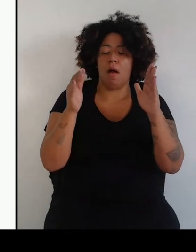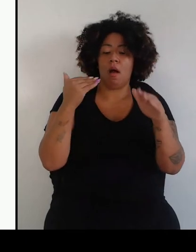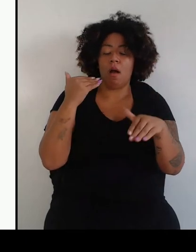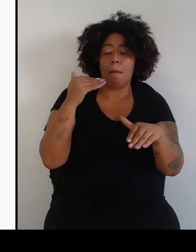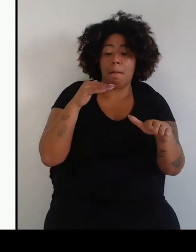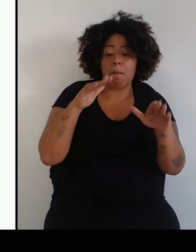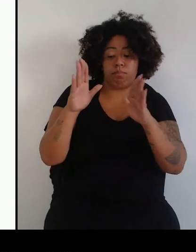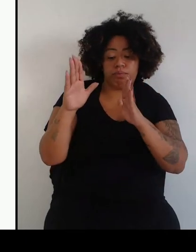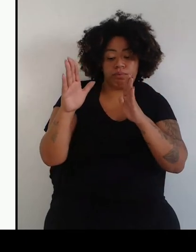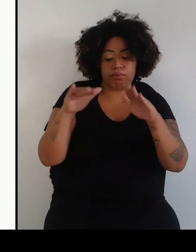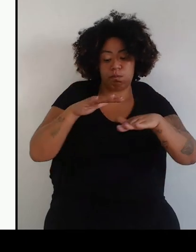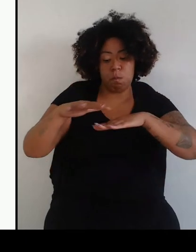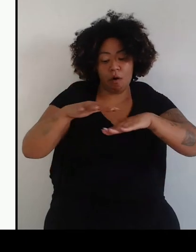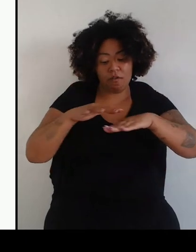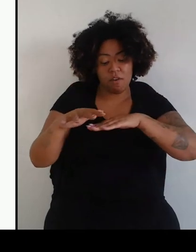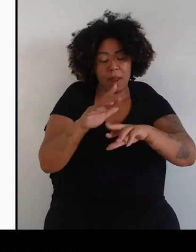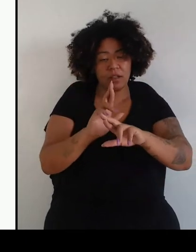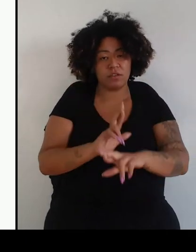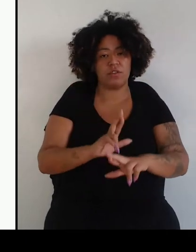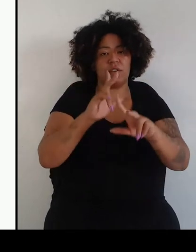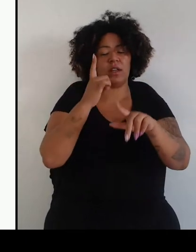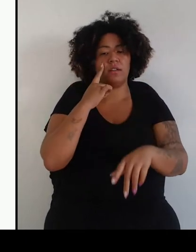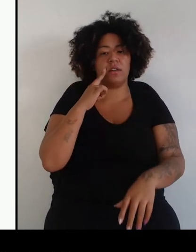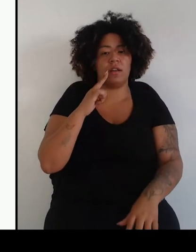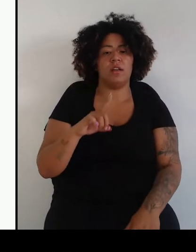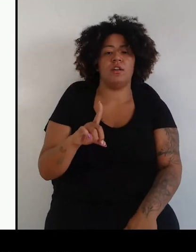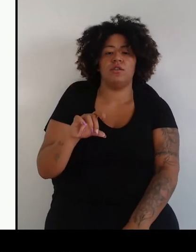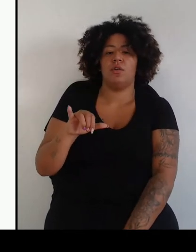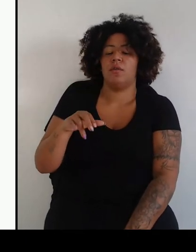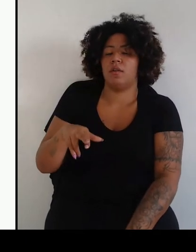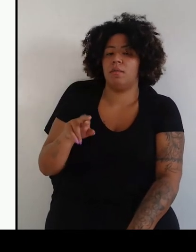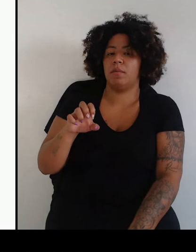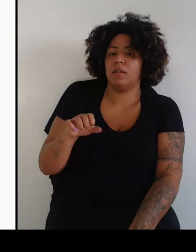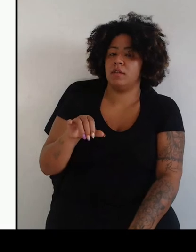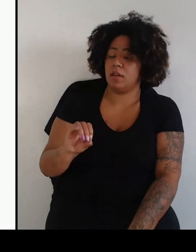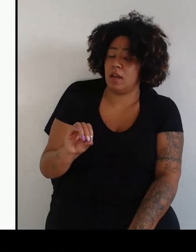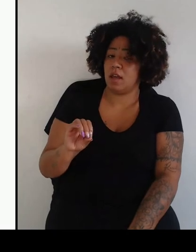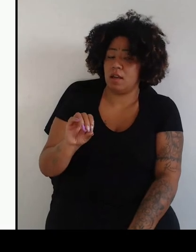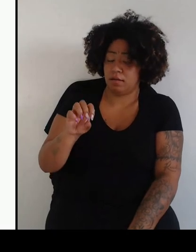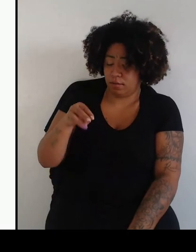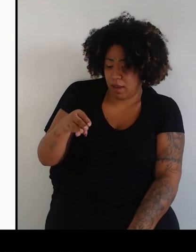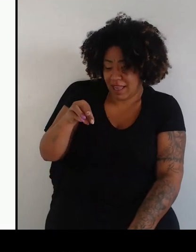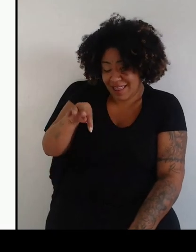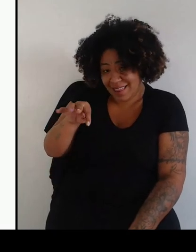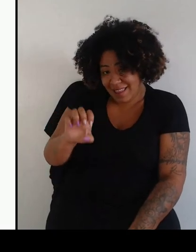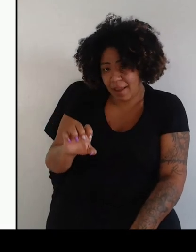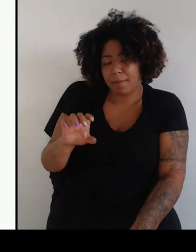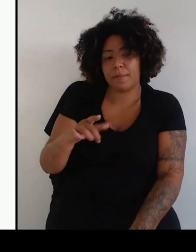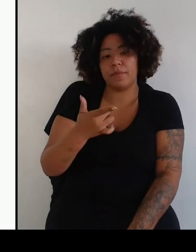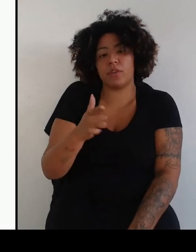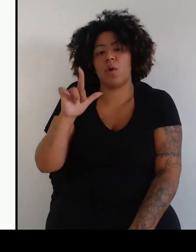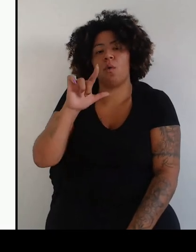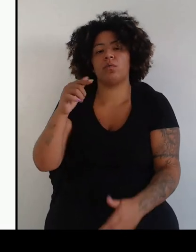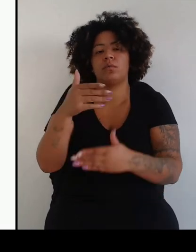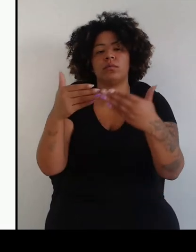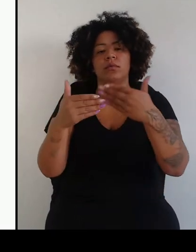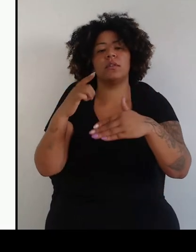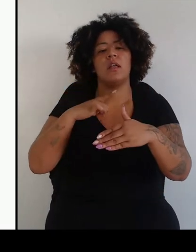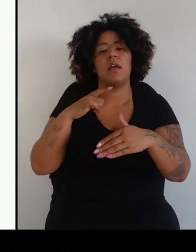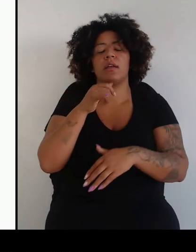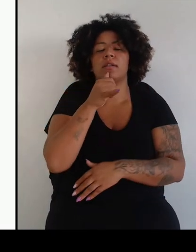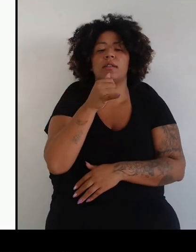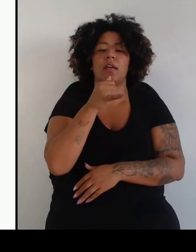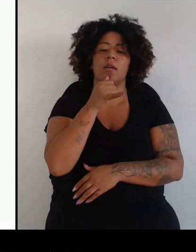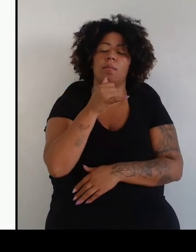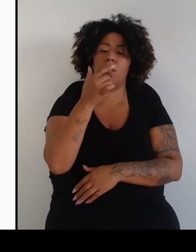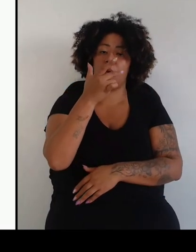John Dick de 62 a 63 no próximo slide nós temos a figura deitada e no próximo